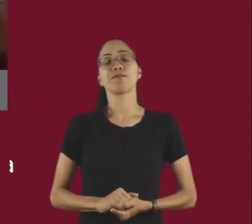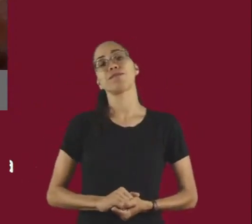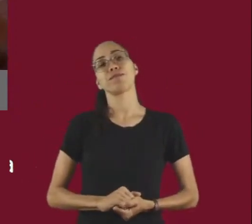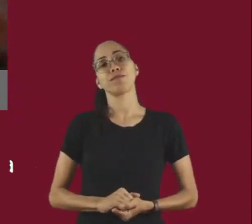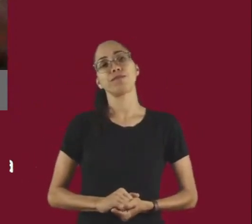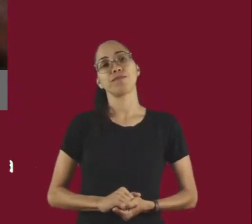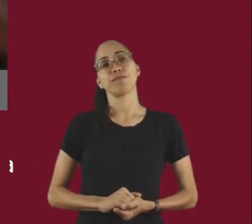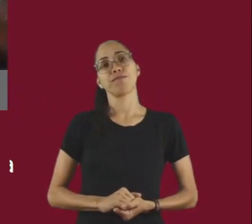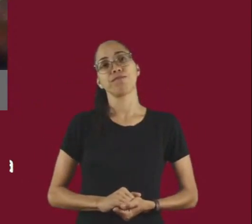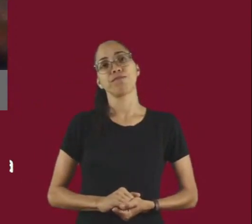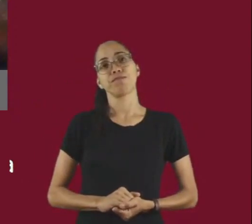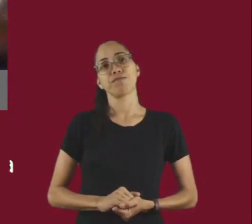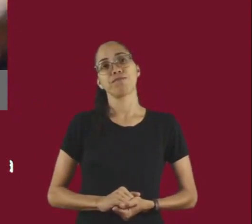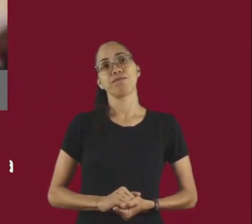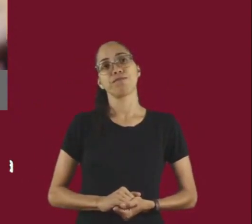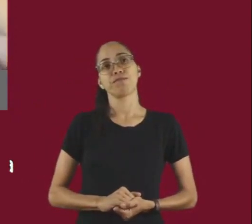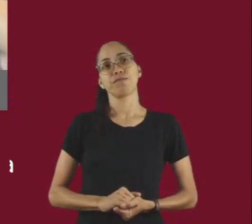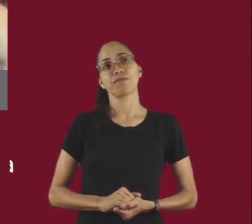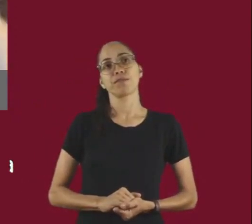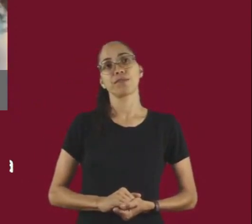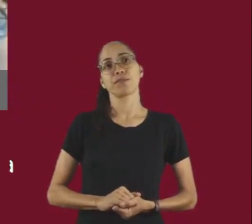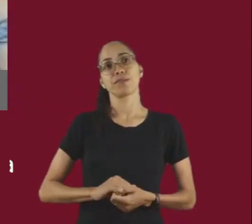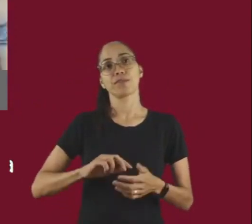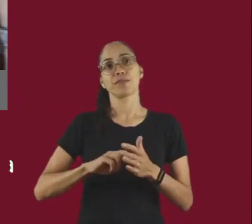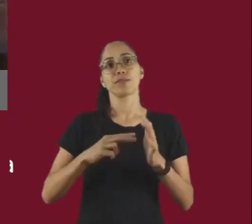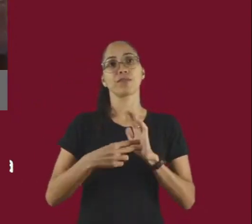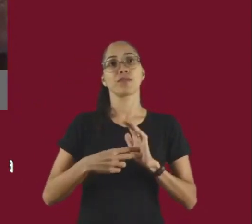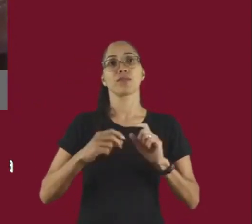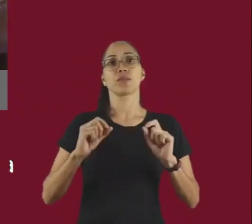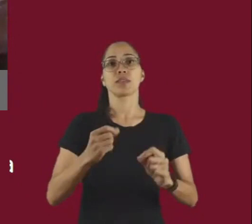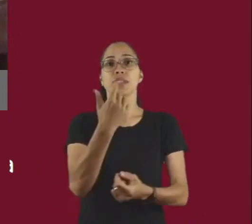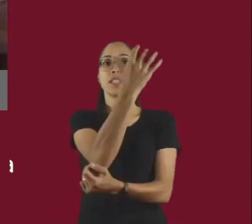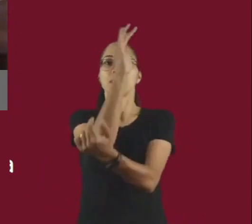Que é toda essa imensa